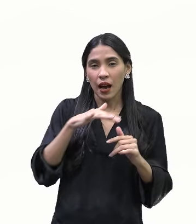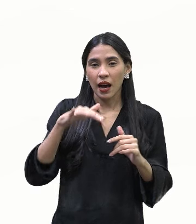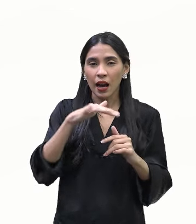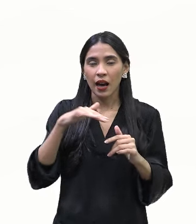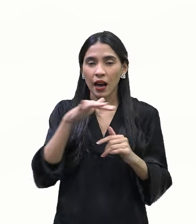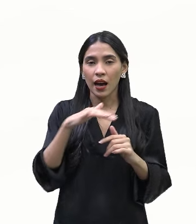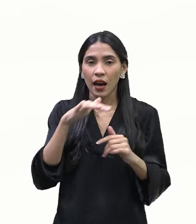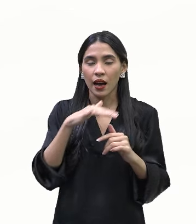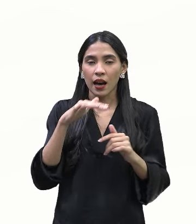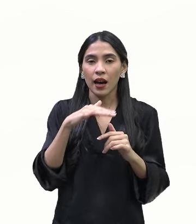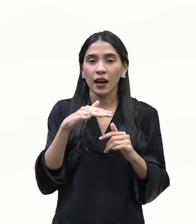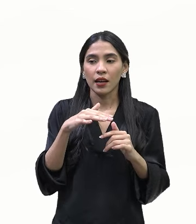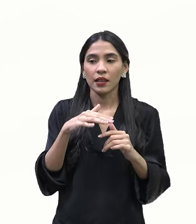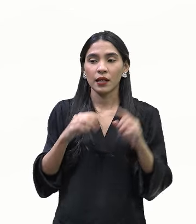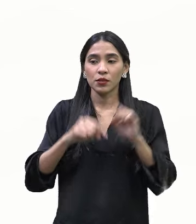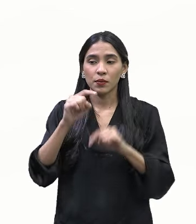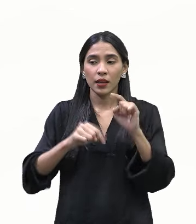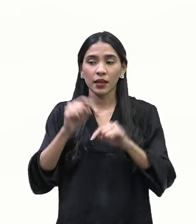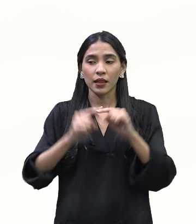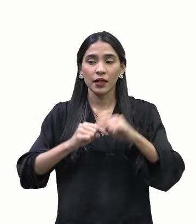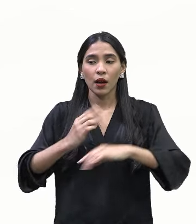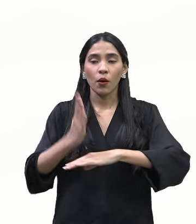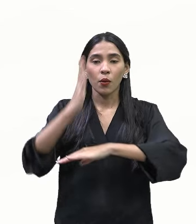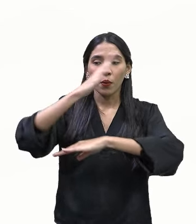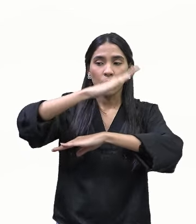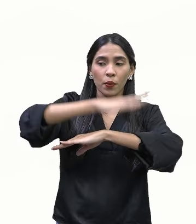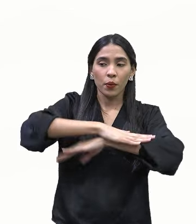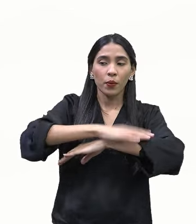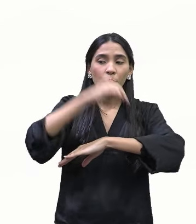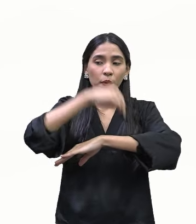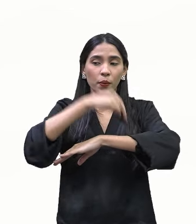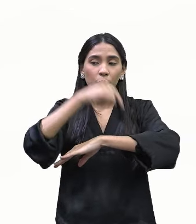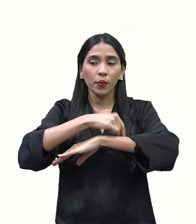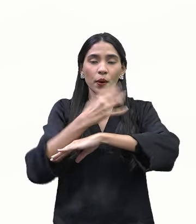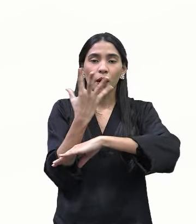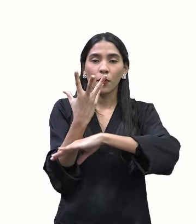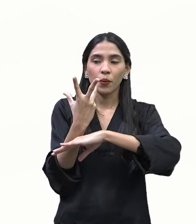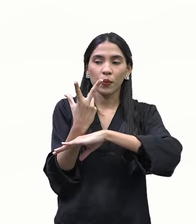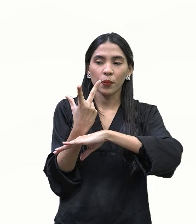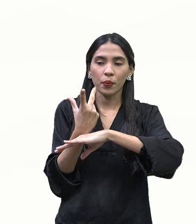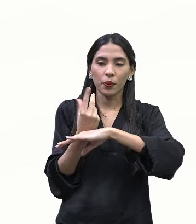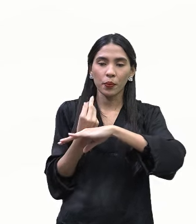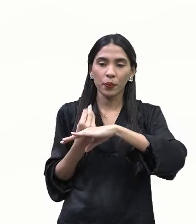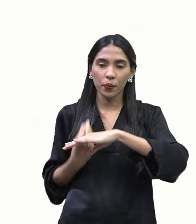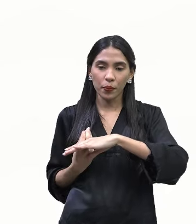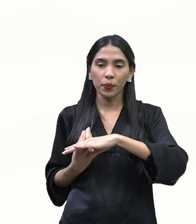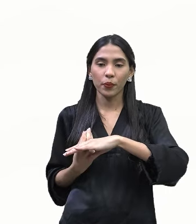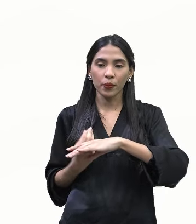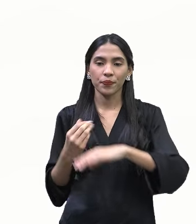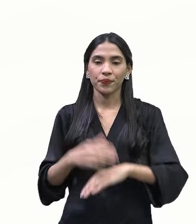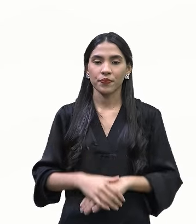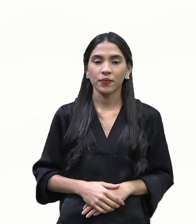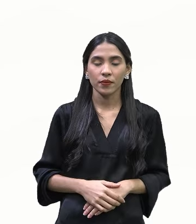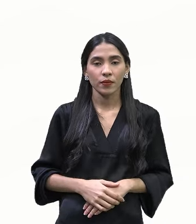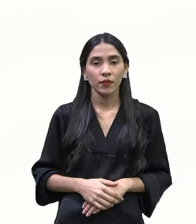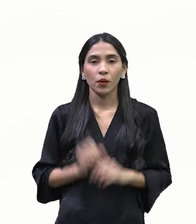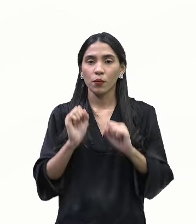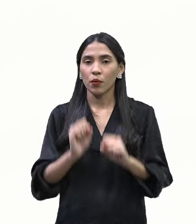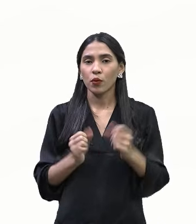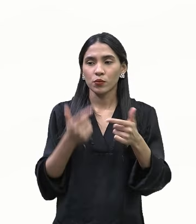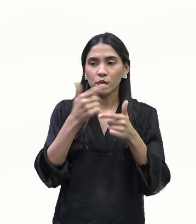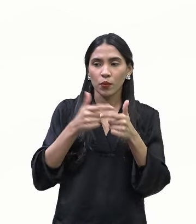ali, e ela vai acabar inibindo um inchaço, uma inflamação que a gente pode